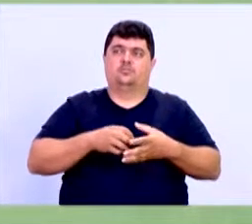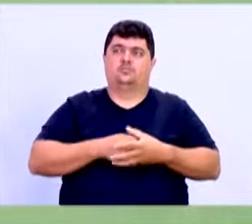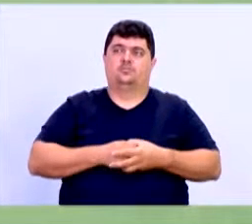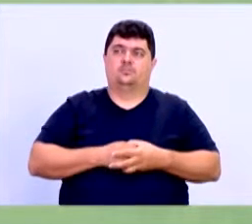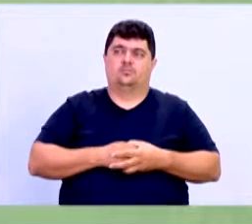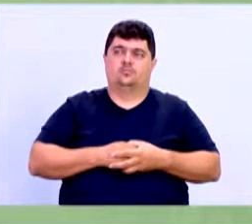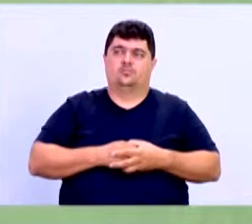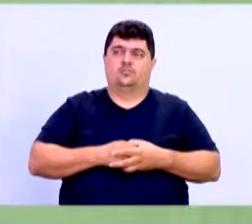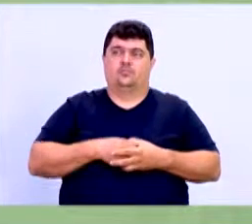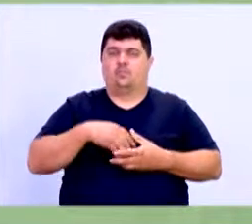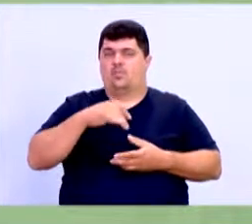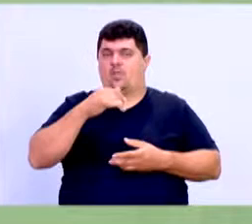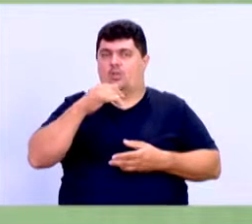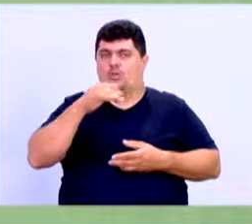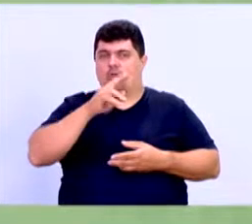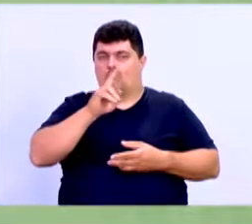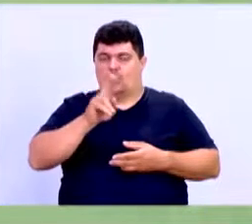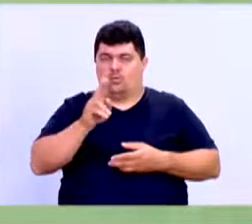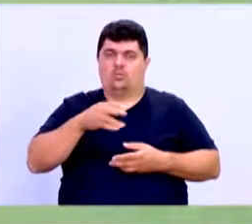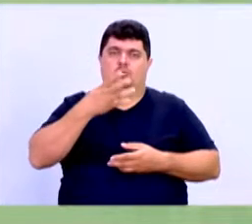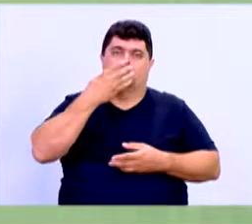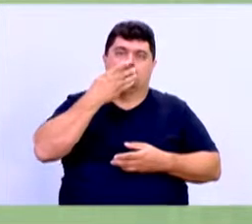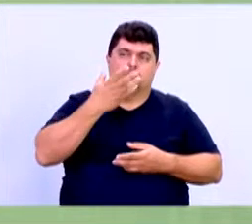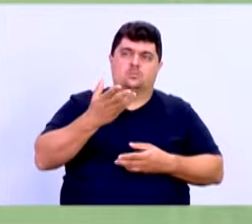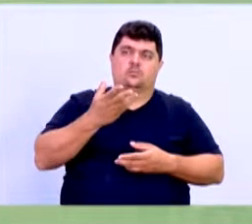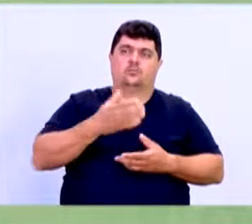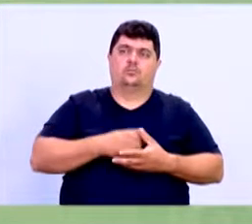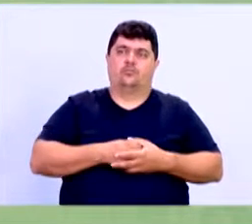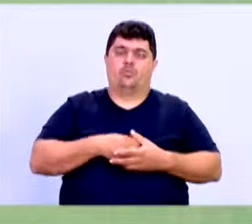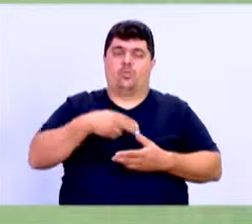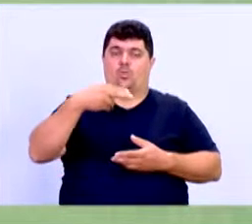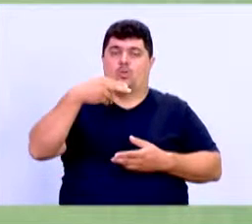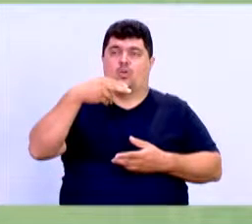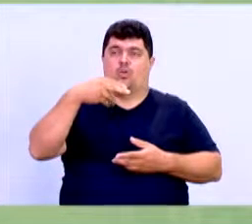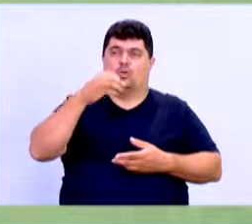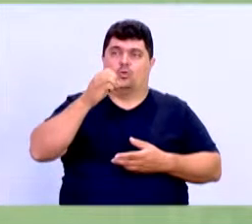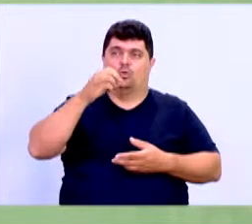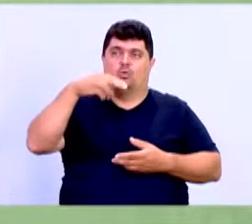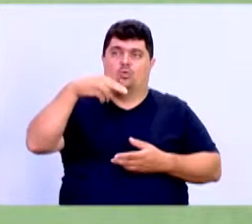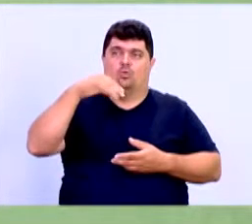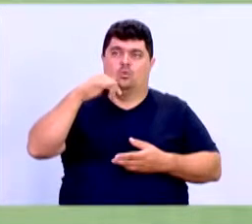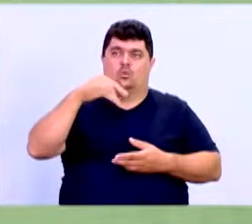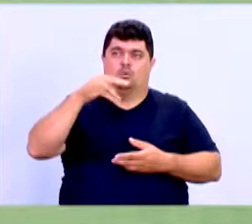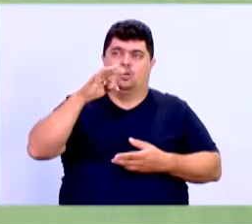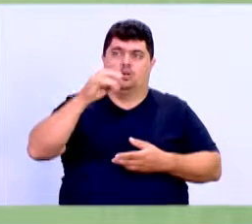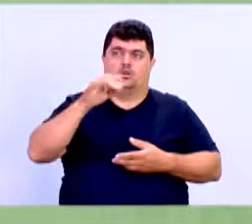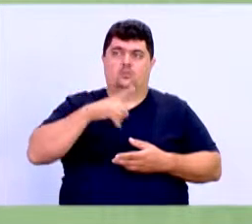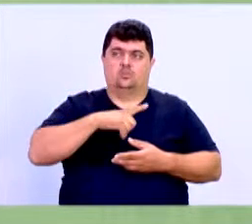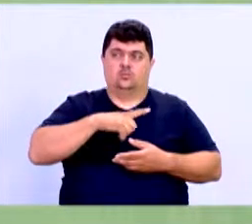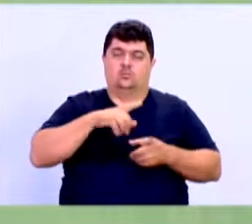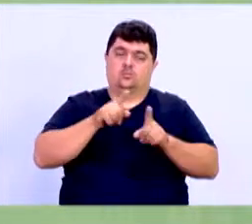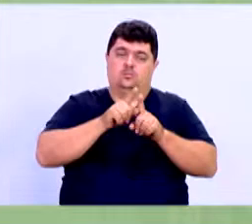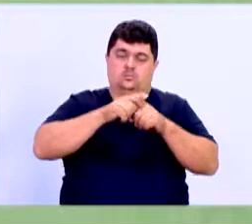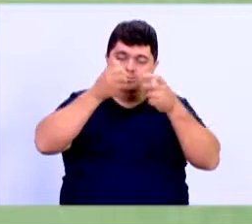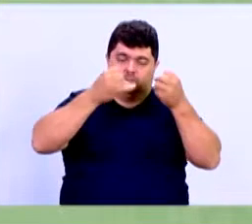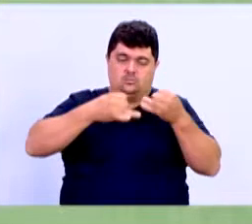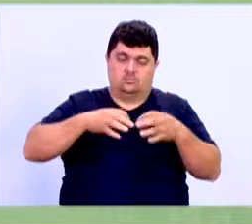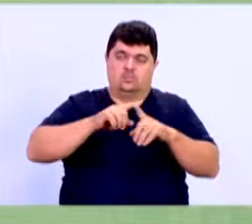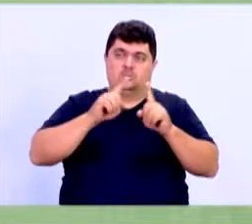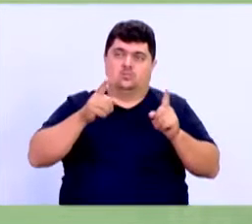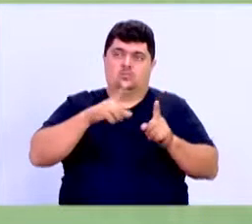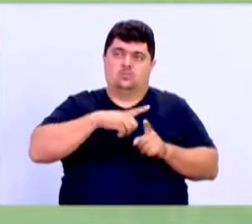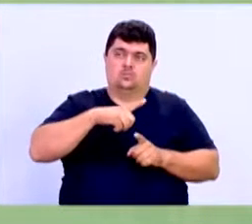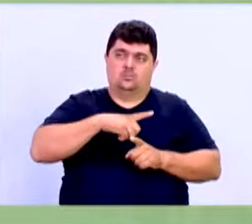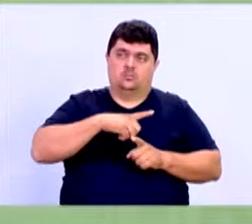tem atributos. Cor dos olhos, peso são características dessa pessoa. Então, basicamente, isso resume o atributo. Além dos atributos,